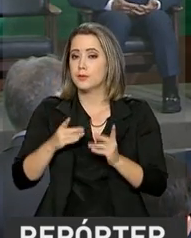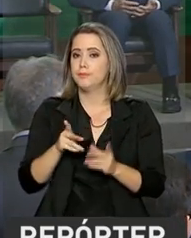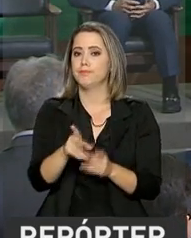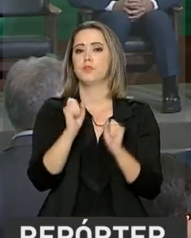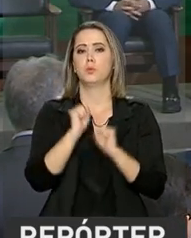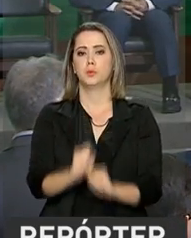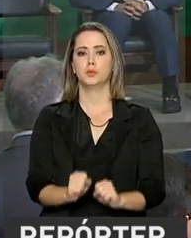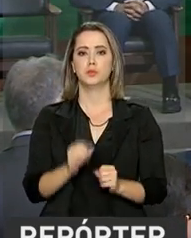e investe na agricultura